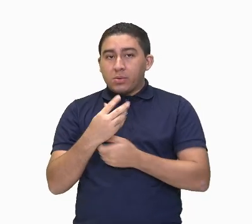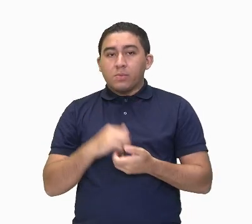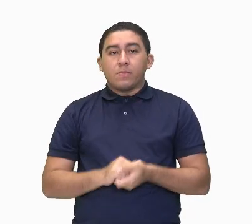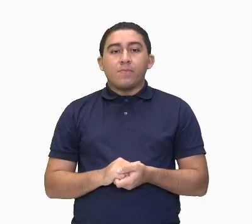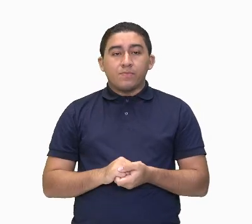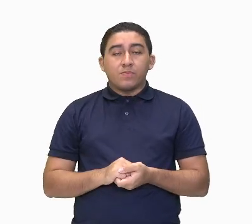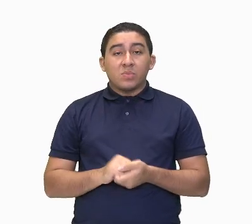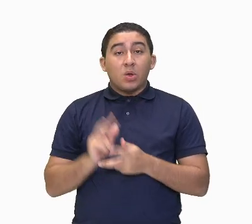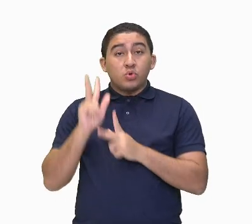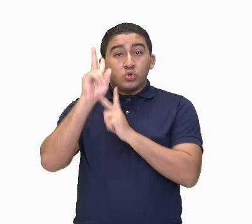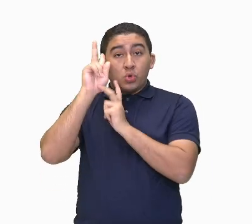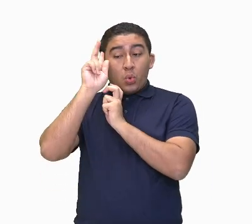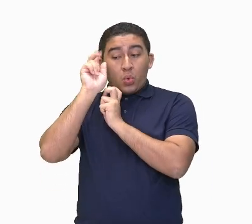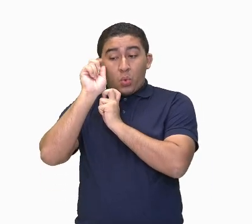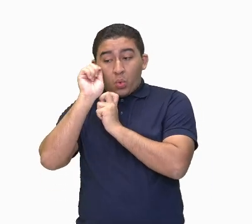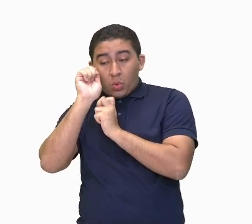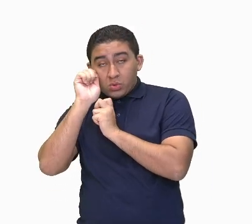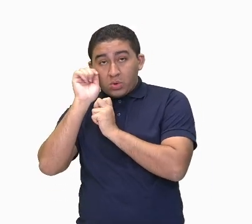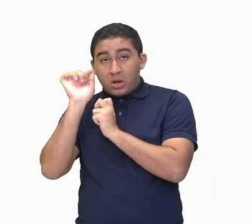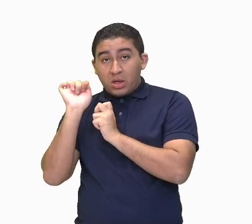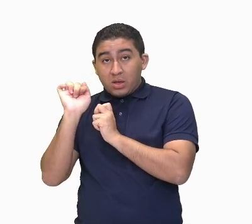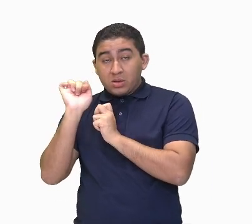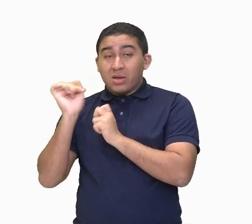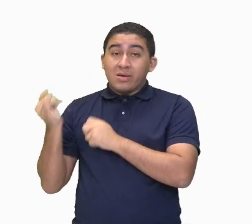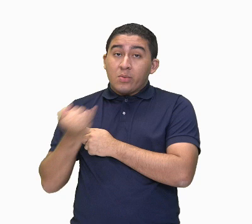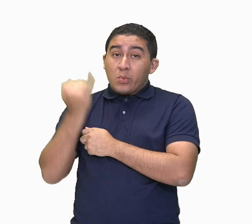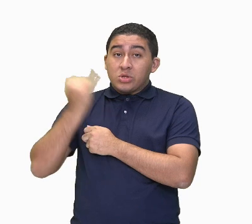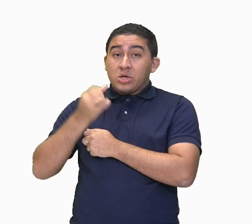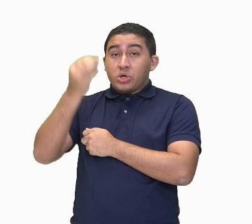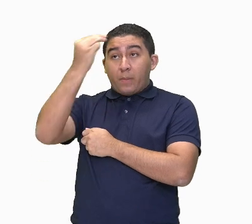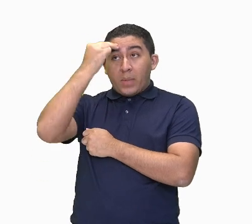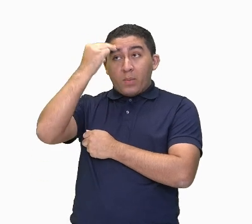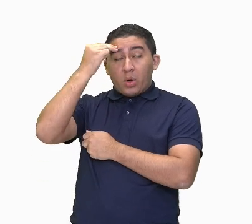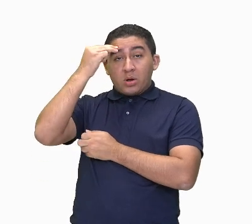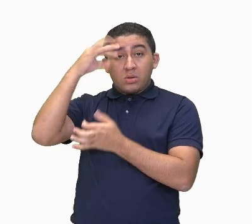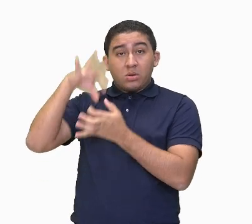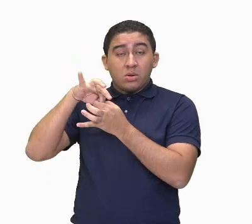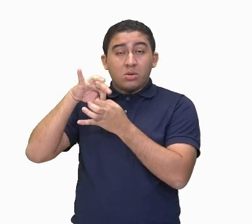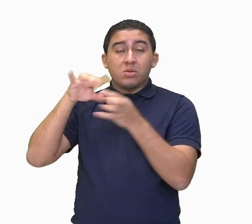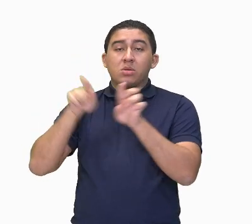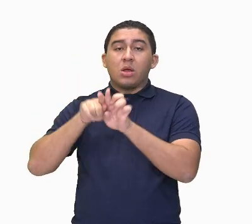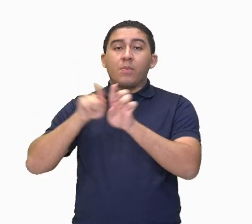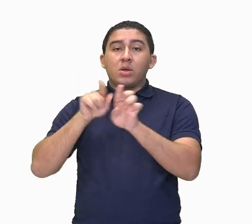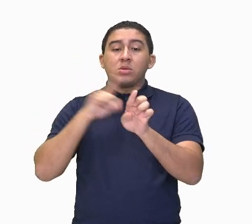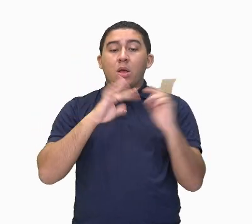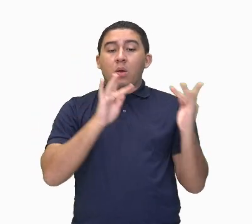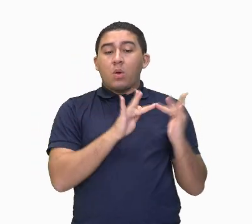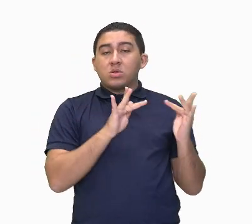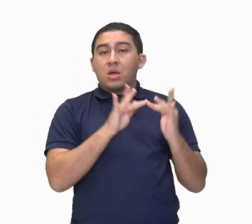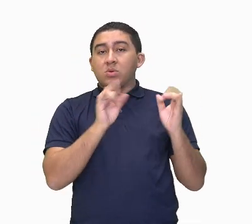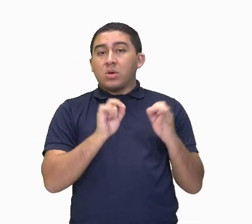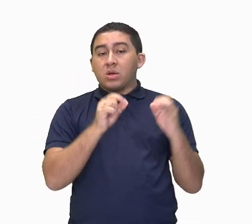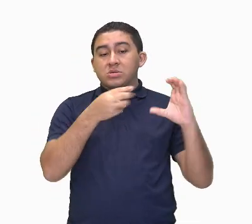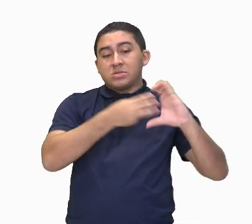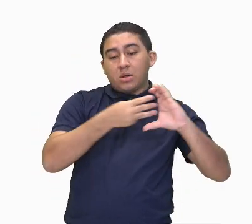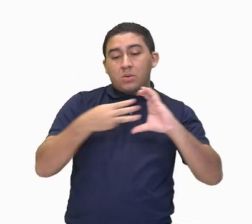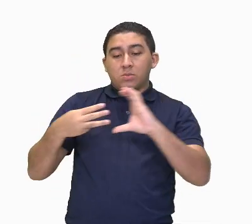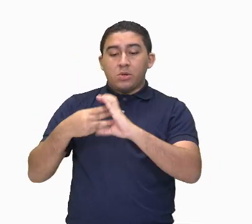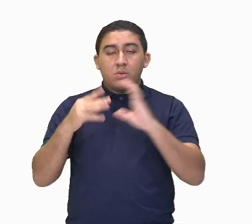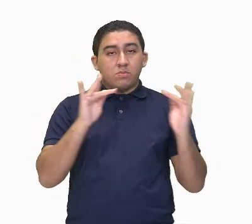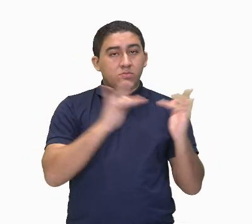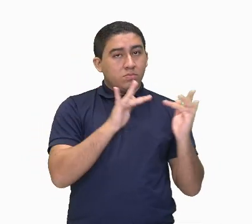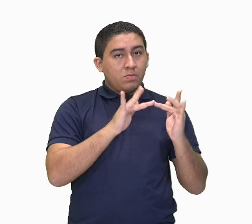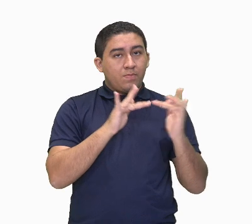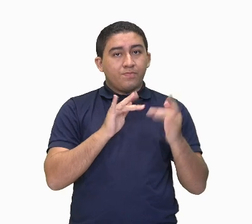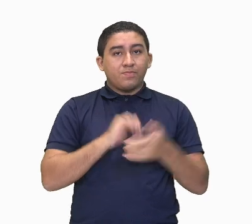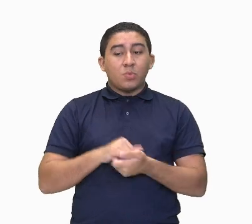ele é essencial para consolidar memórias e fortalecer conexões sinápticas, certo? O sono